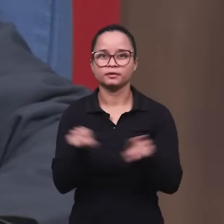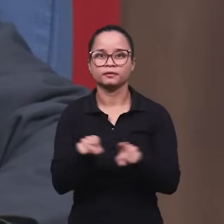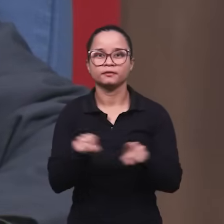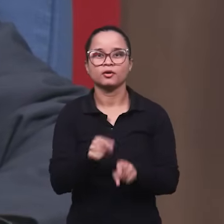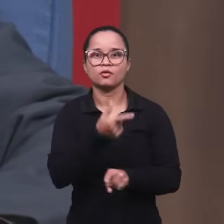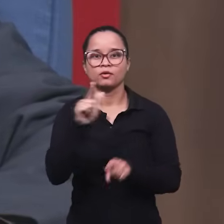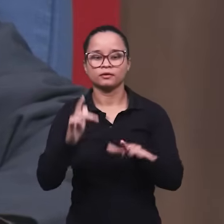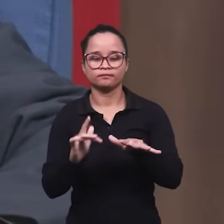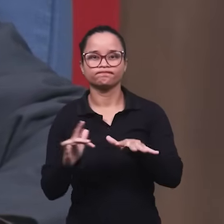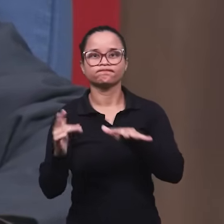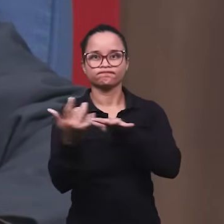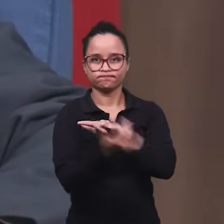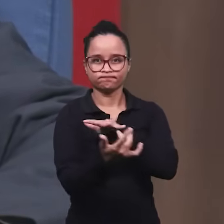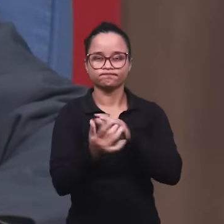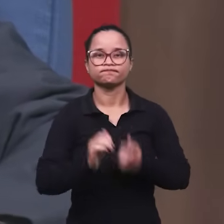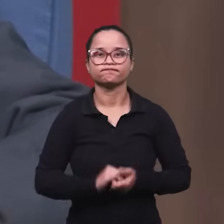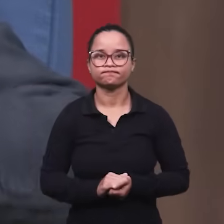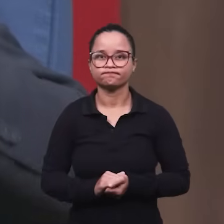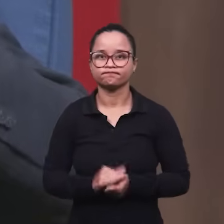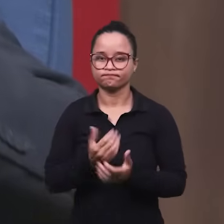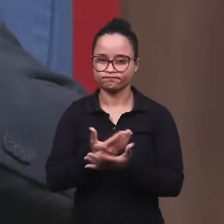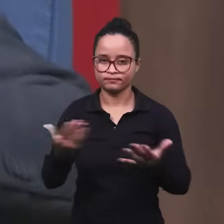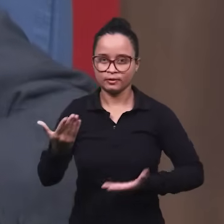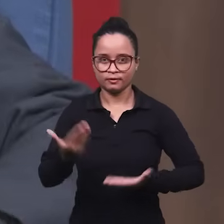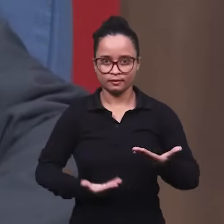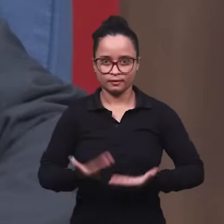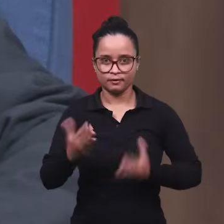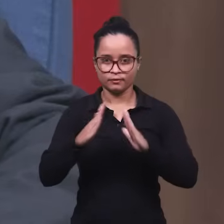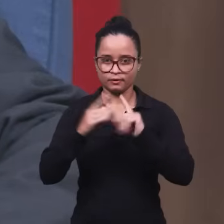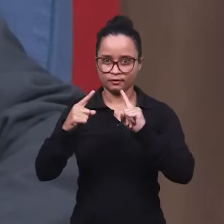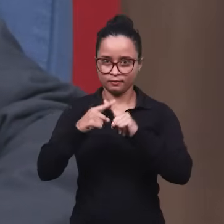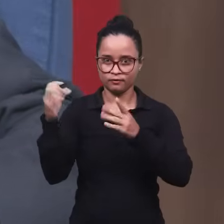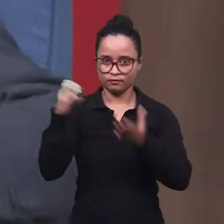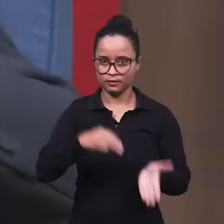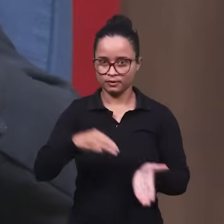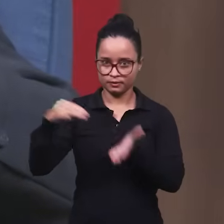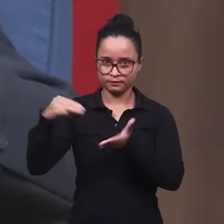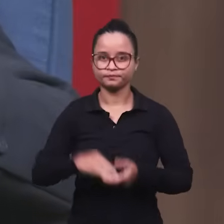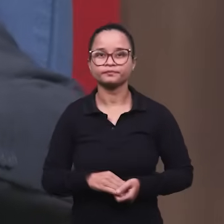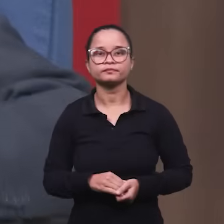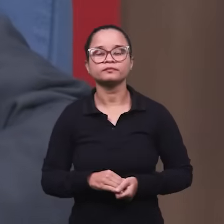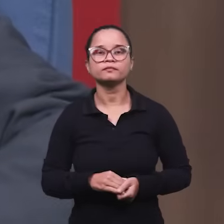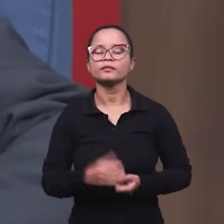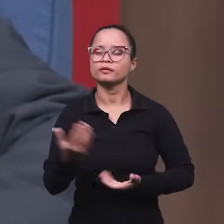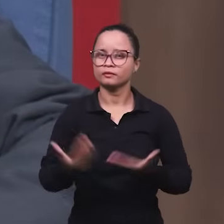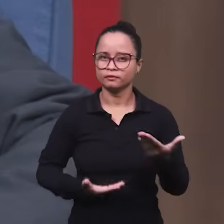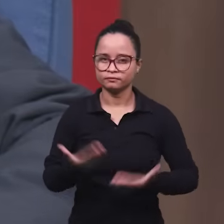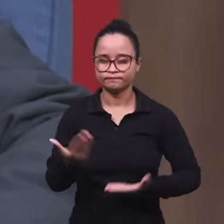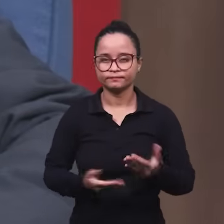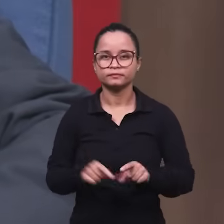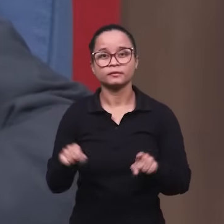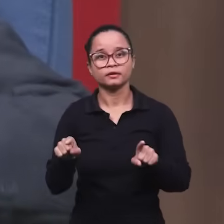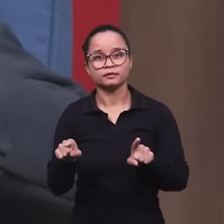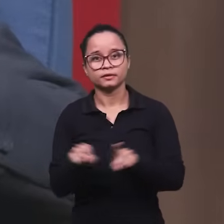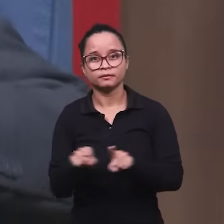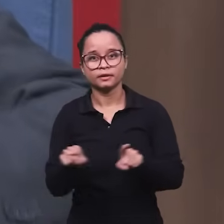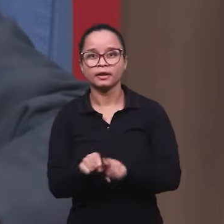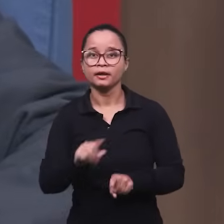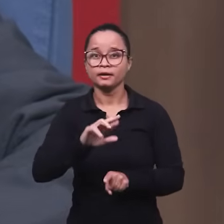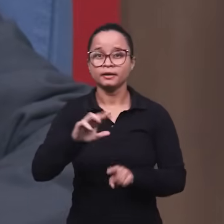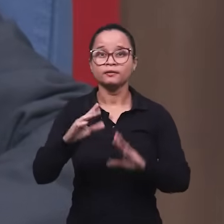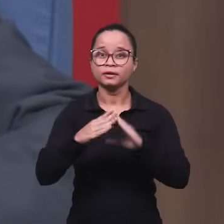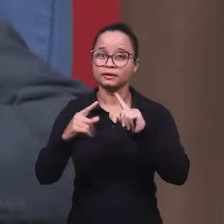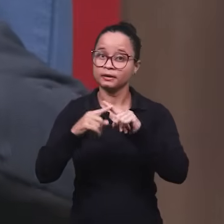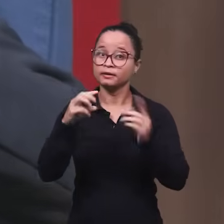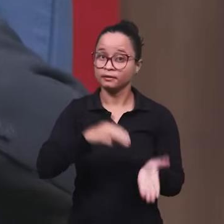através de outras redes sociais. Nossos irmãos da Igreja Cristã Maranata, aqueles nossos irmãos que também não